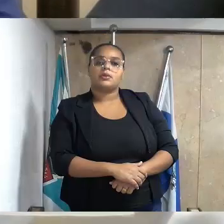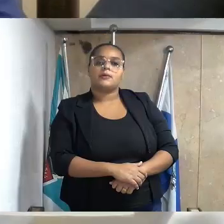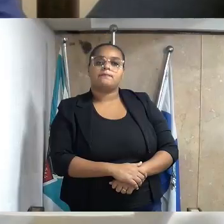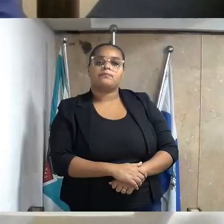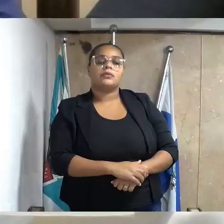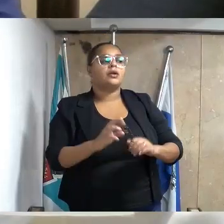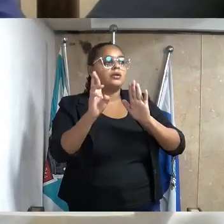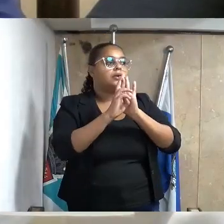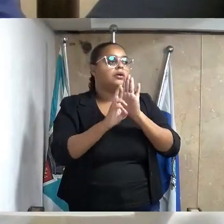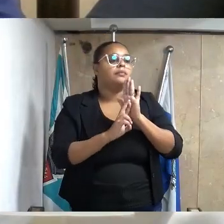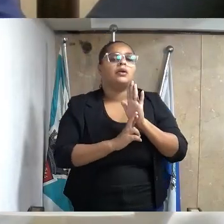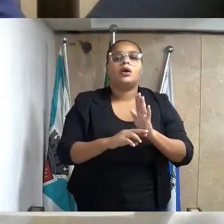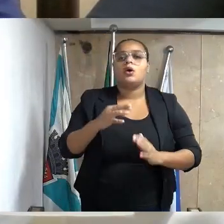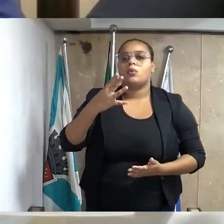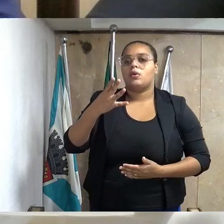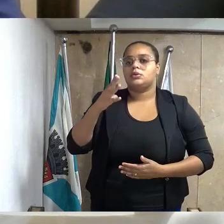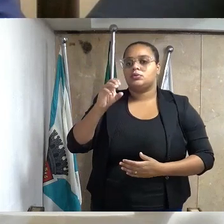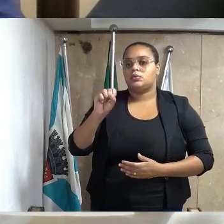Requerimento